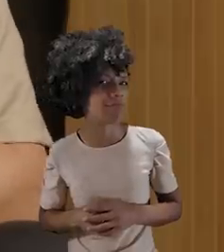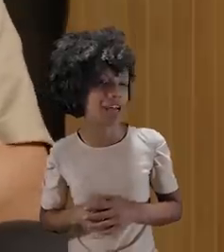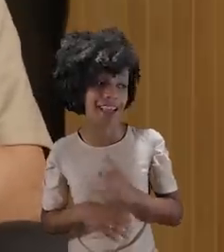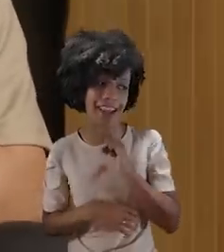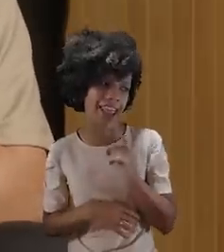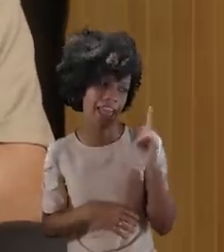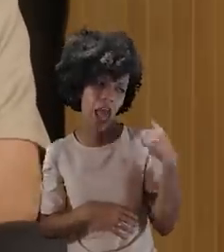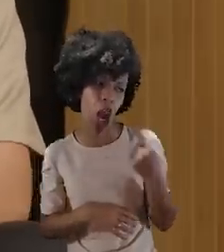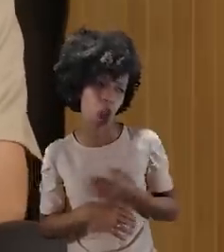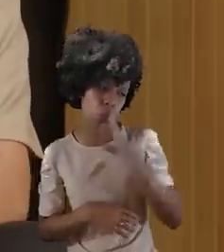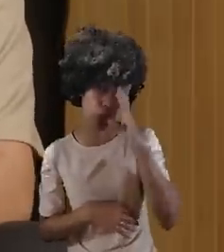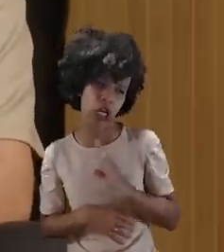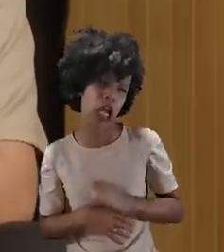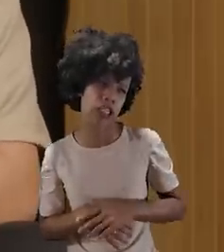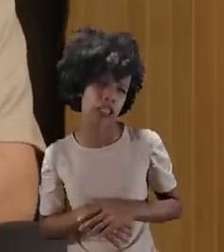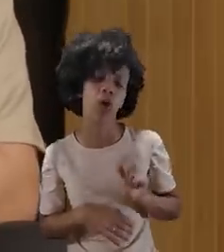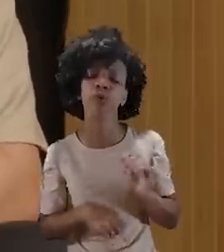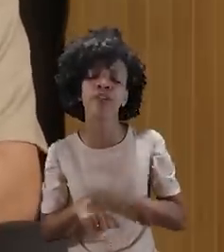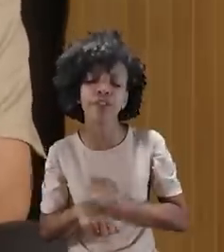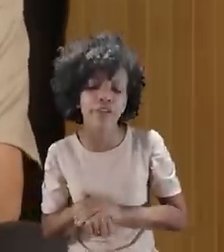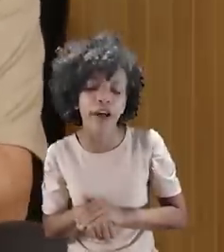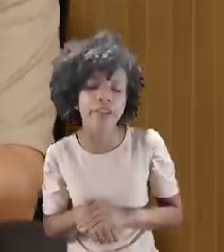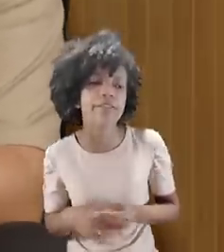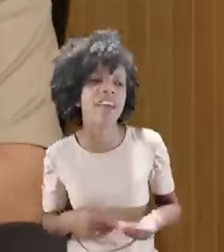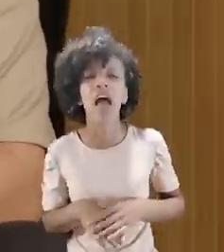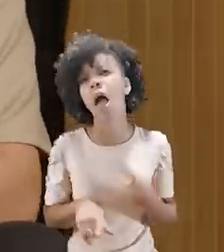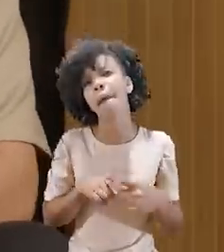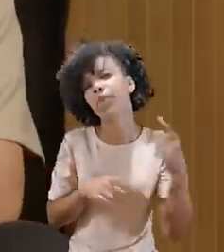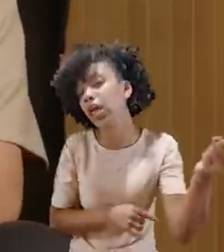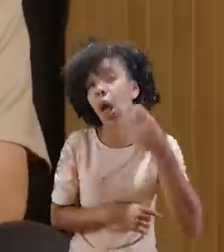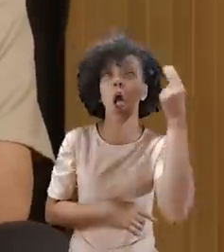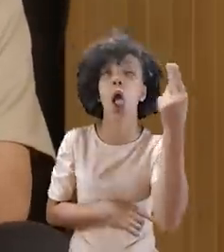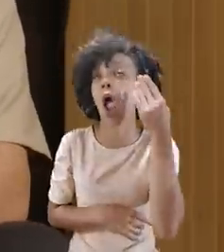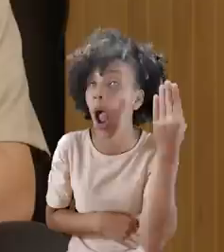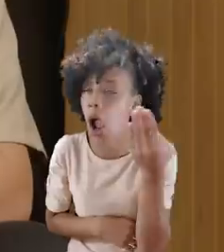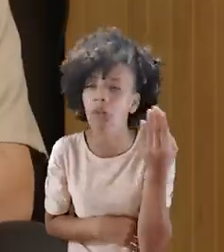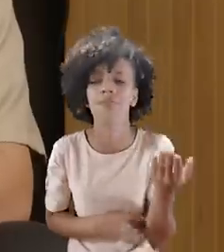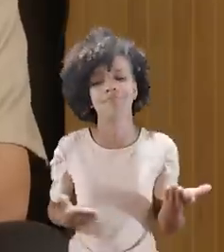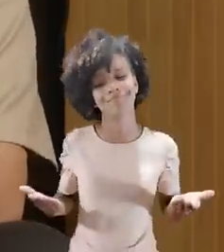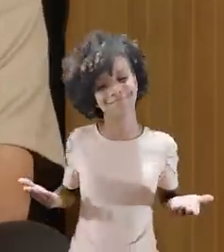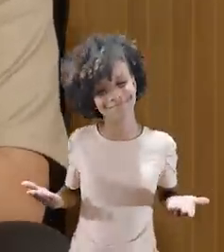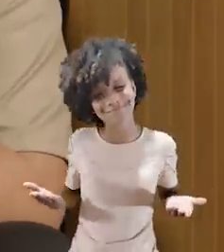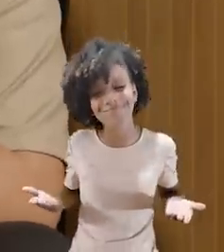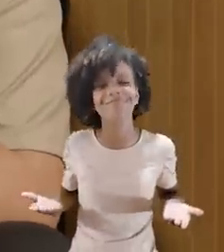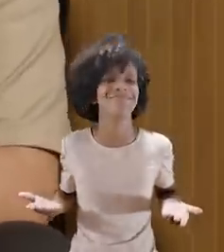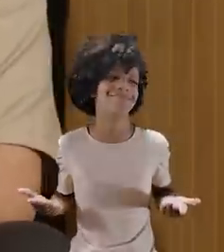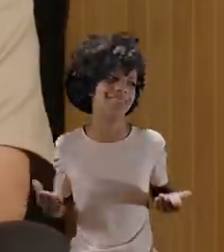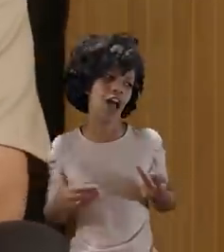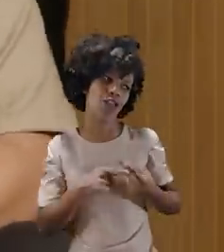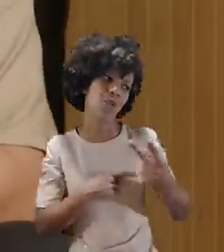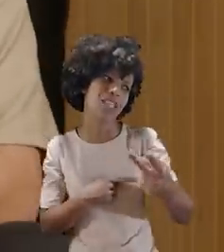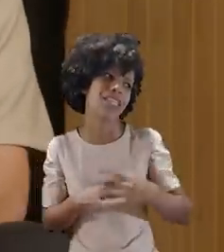e ninguém é louco de graça velho que que você faz só que eu mesmo um pouco ai mano aí dá tipo